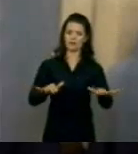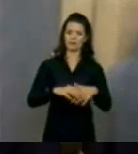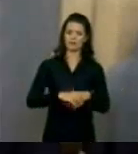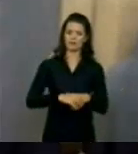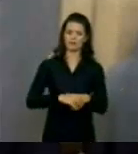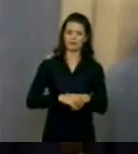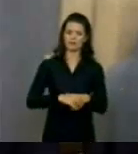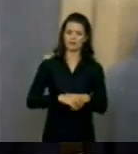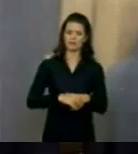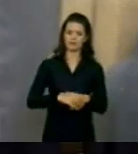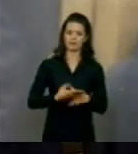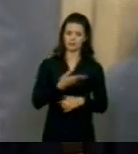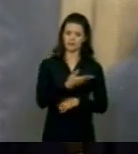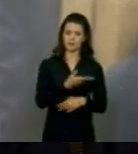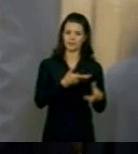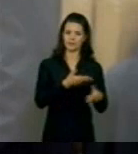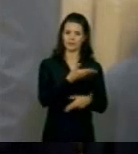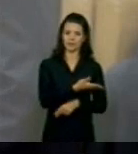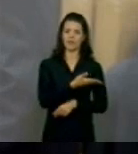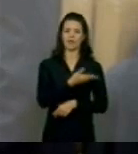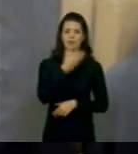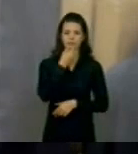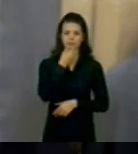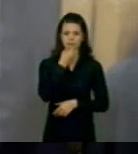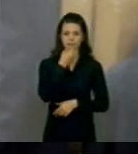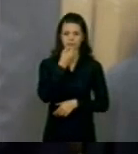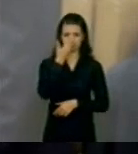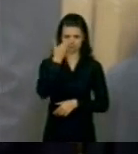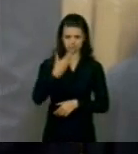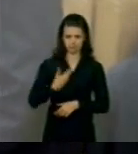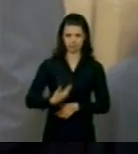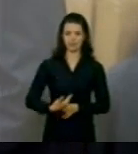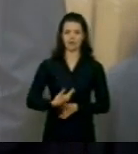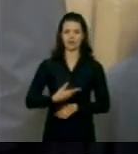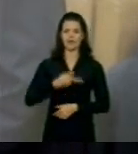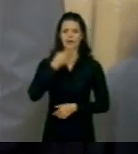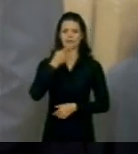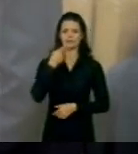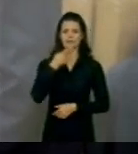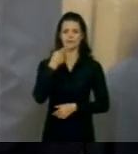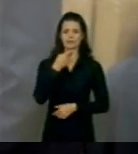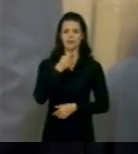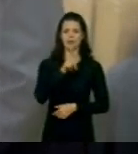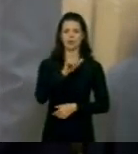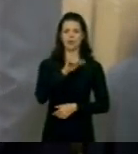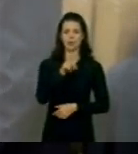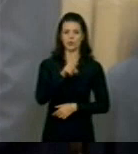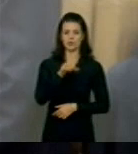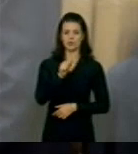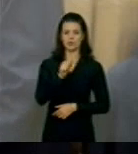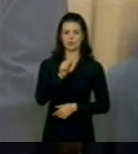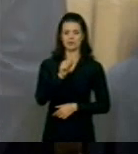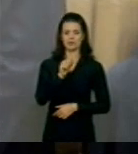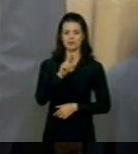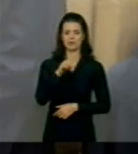a elegância e a eloquência habitual de sempre por Sua Excelência, ministro Luiz Roberto Barroso, especialmente